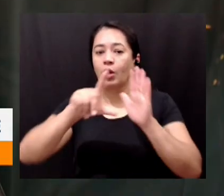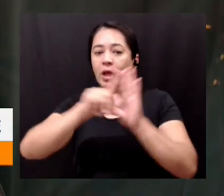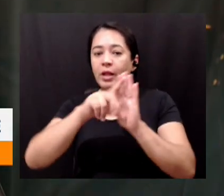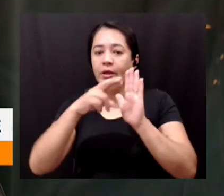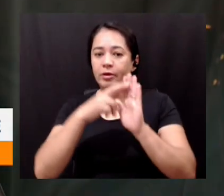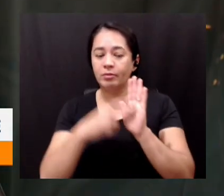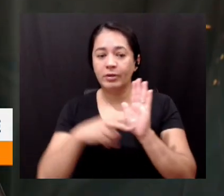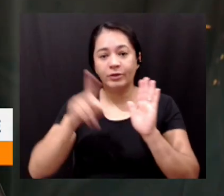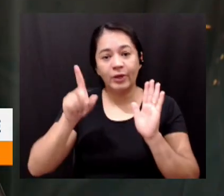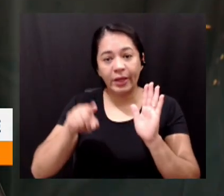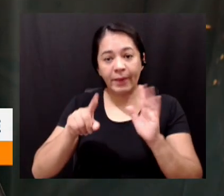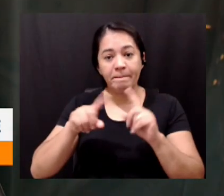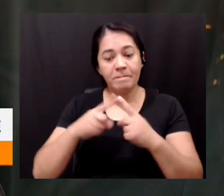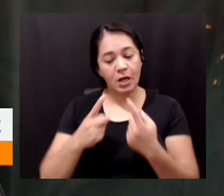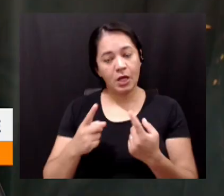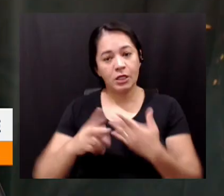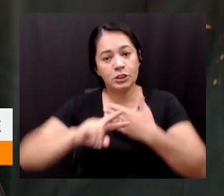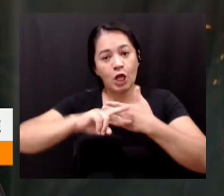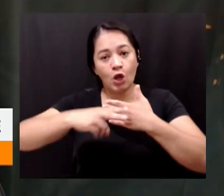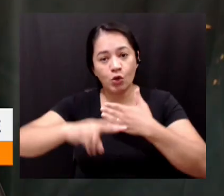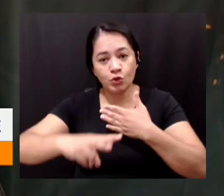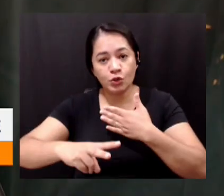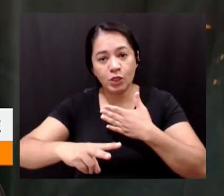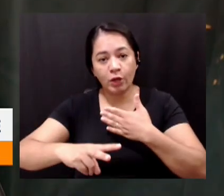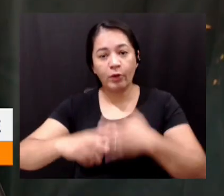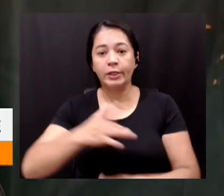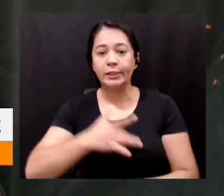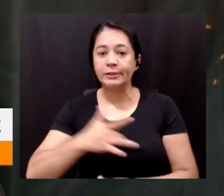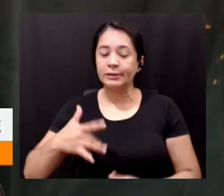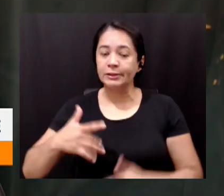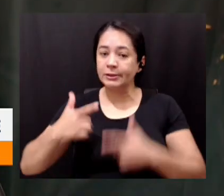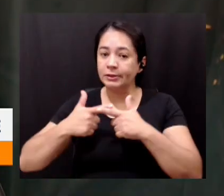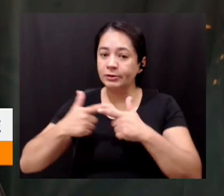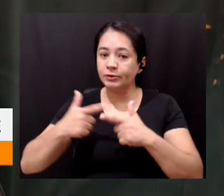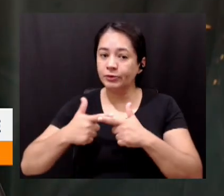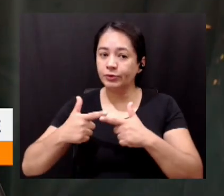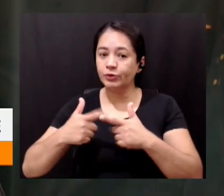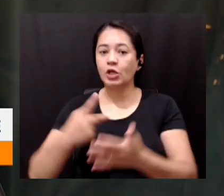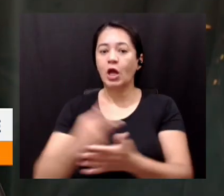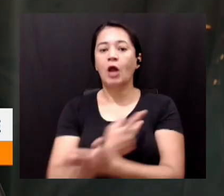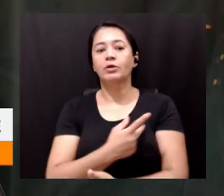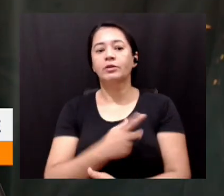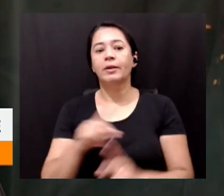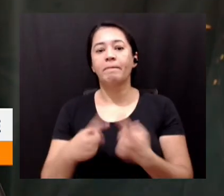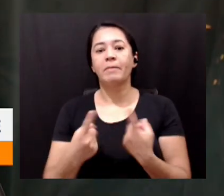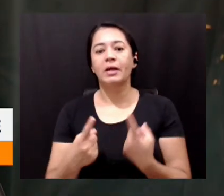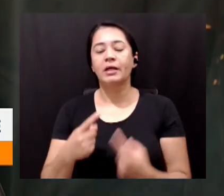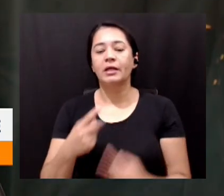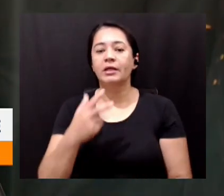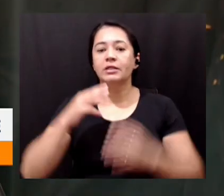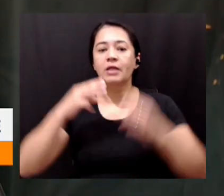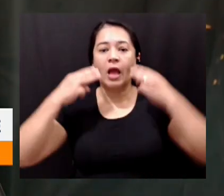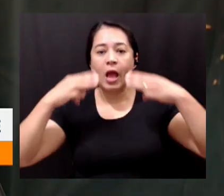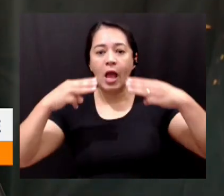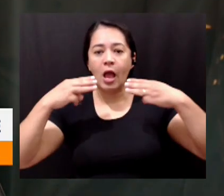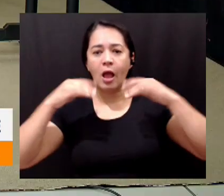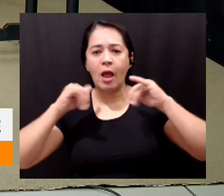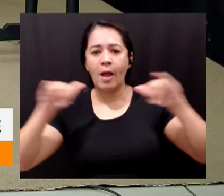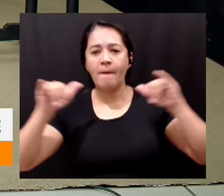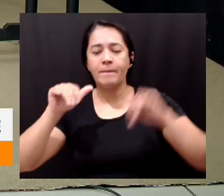de problemas de saúde, a propaganda do cigarro é proibida. Qual é o